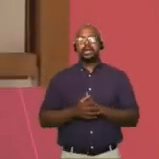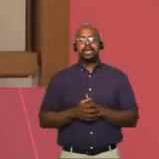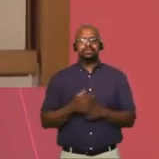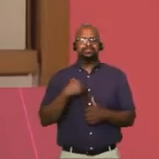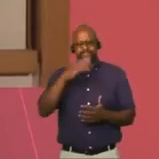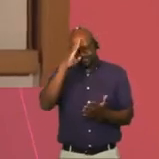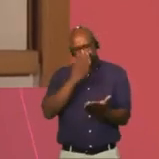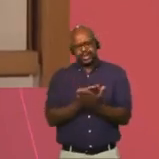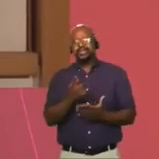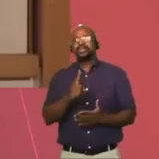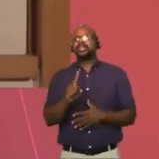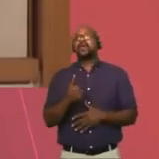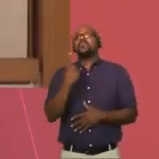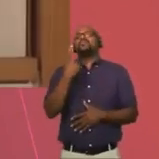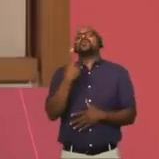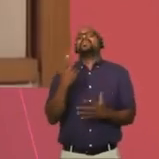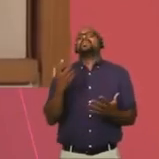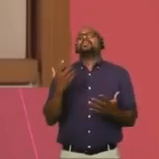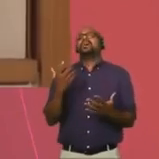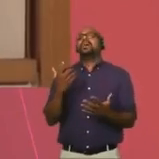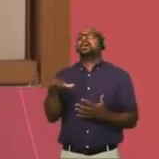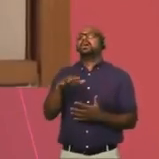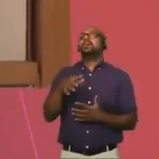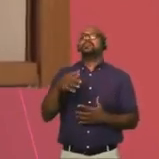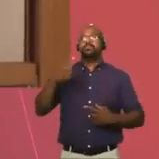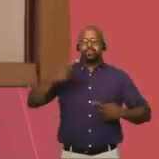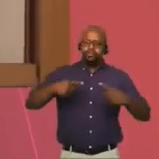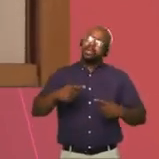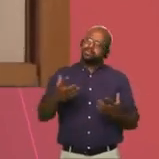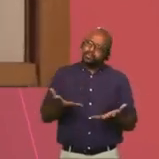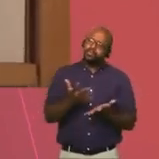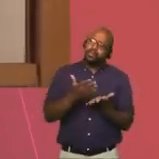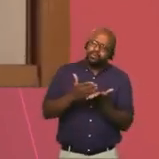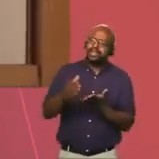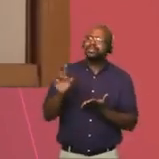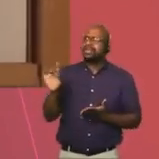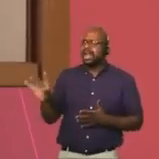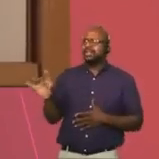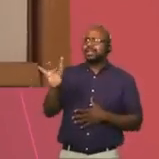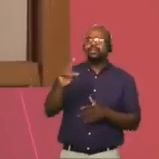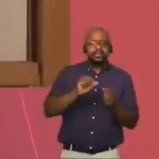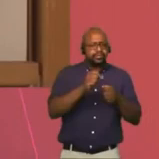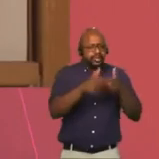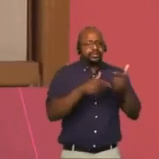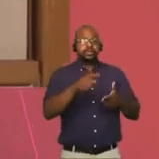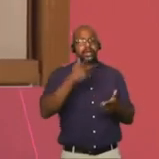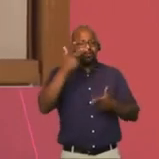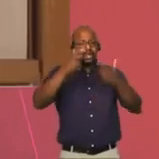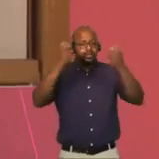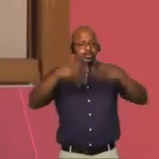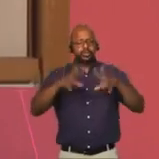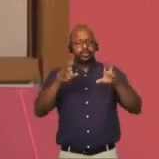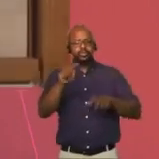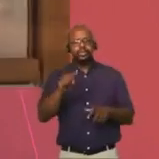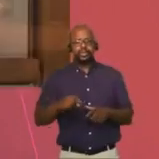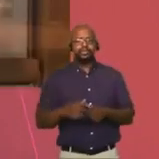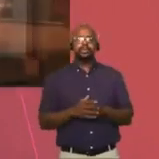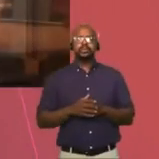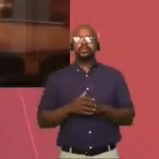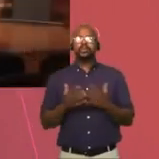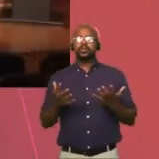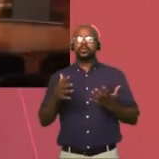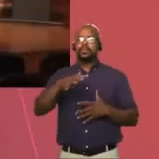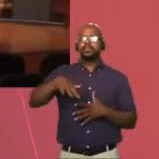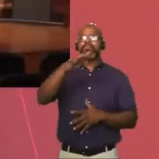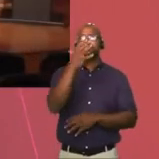não acredito não é uma coisa com ar que seja pública isso é muito grande vamos começar cada um tem a sua parte ela que estava conversando sobre isso sobre o chão né